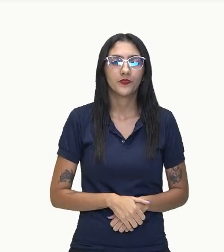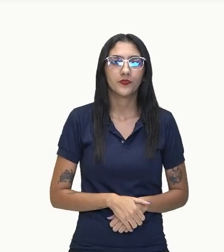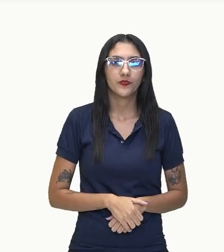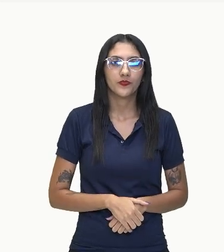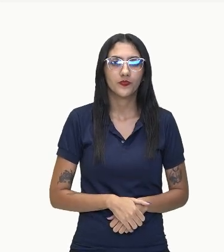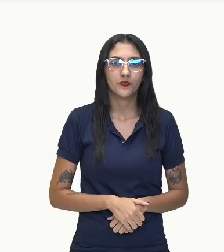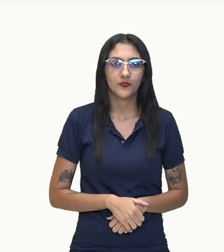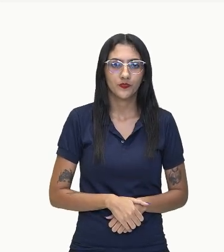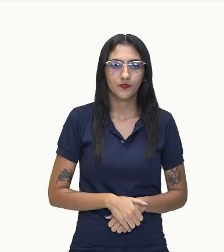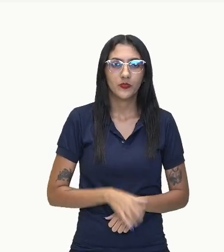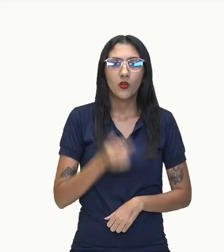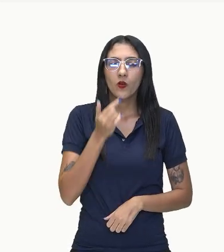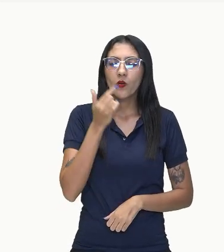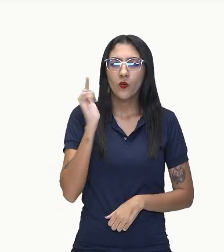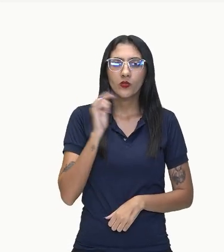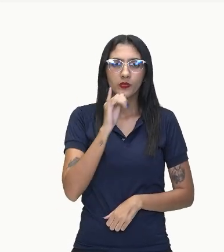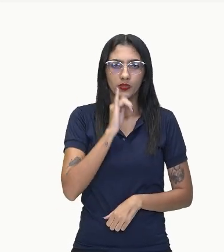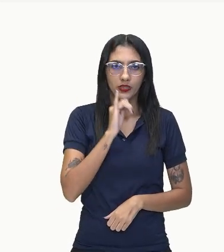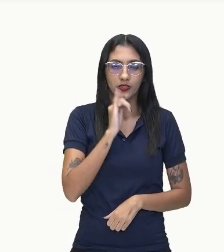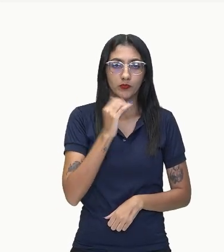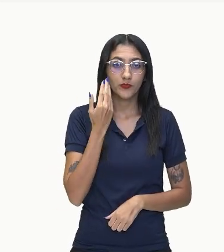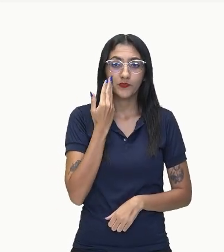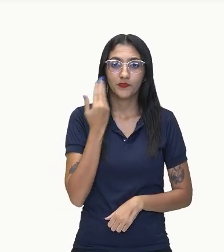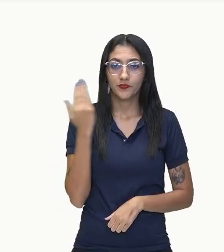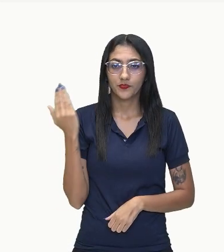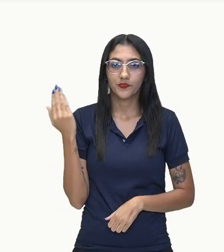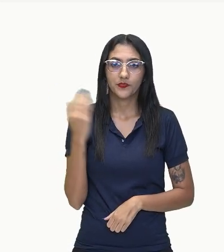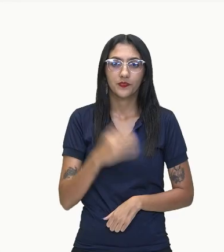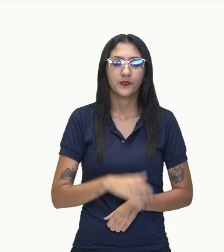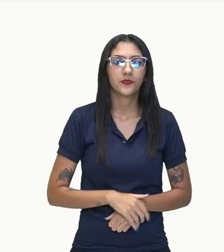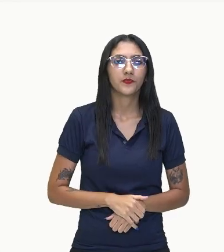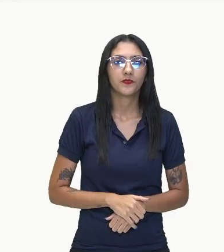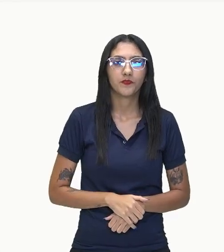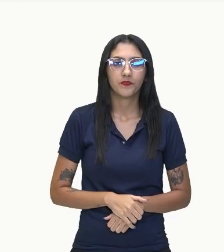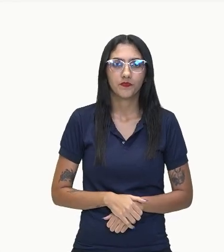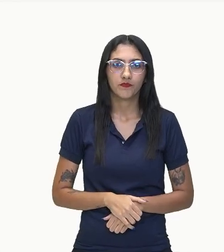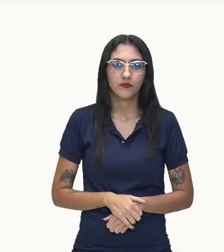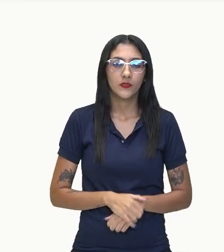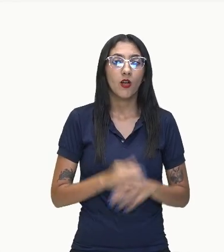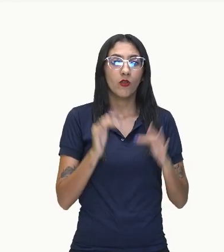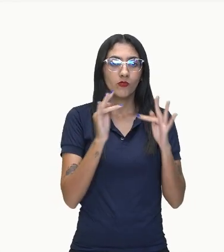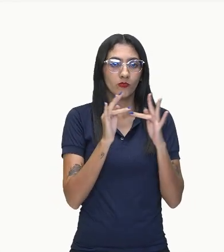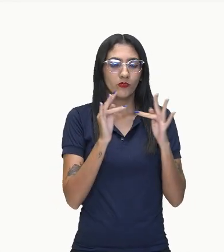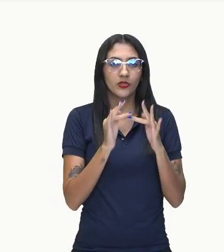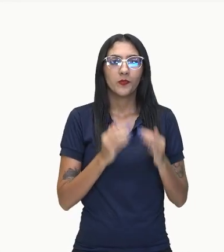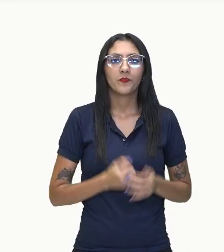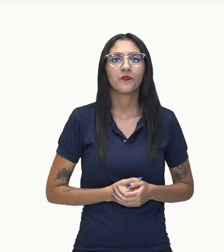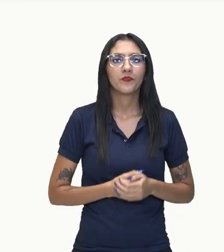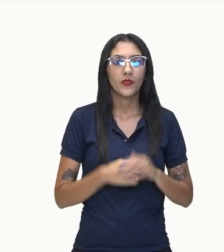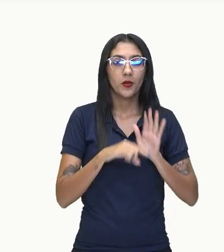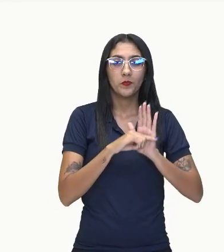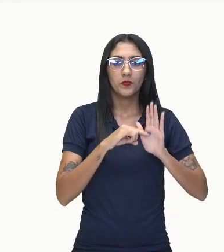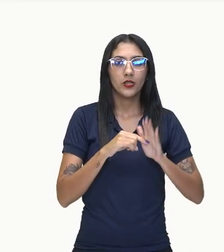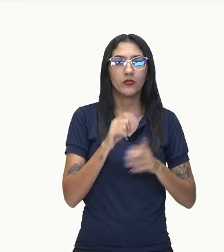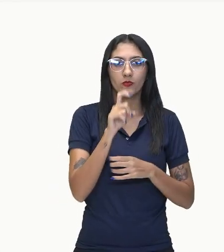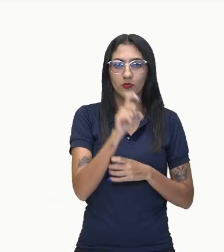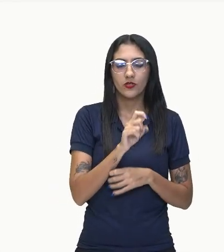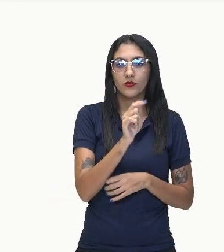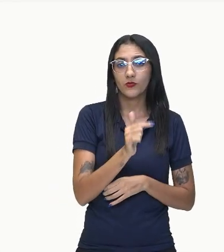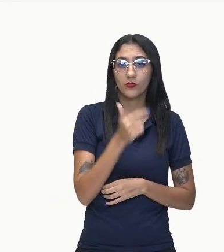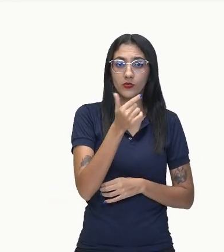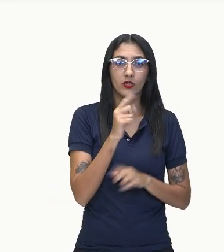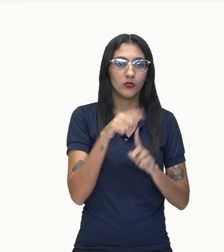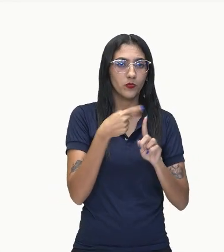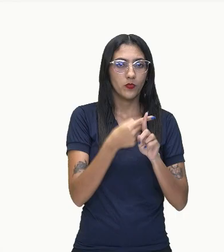Vejam outro exemplo aqui. No nosso item B, nós temos a função f de x igual a menos x ao quadrado